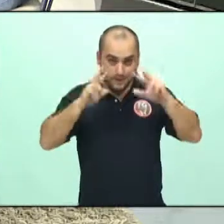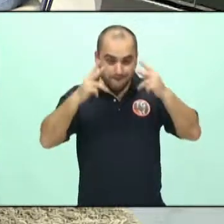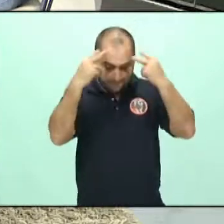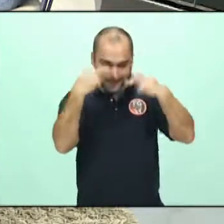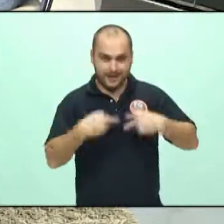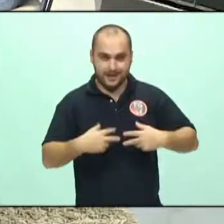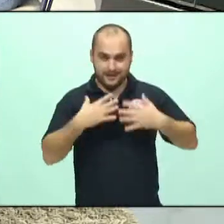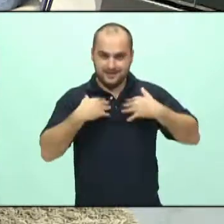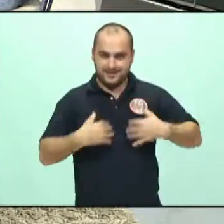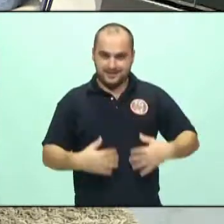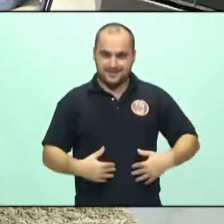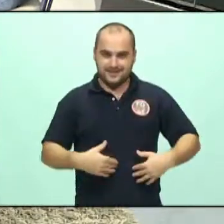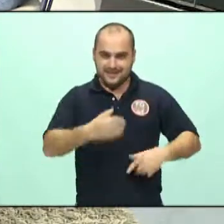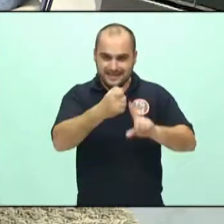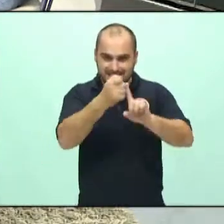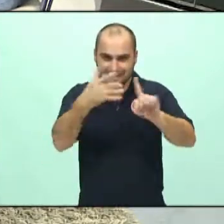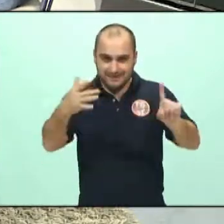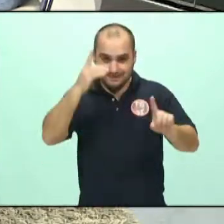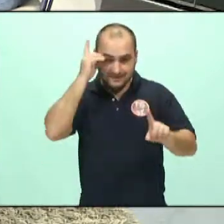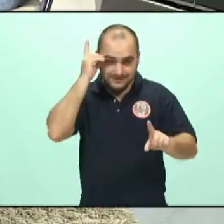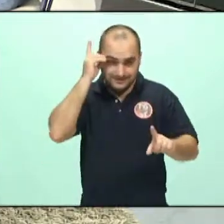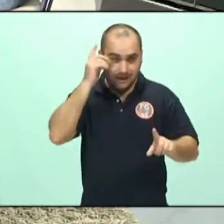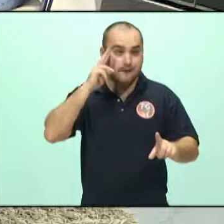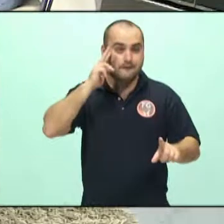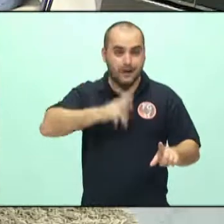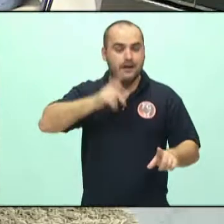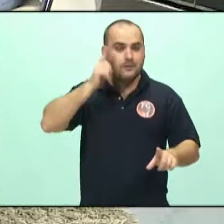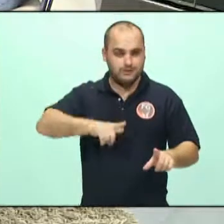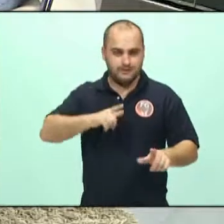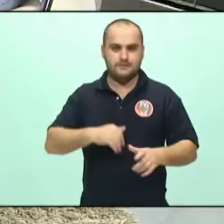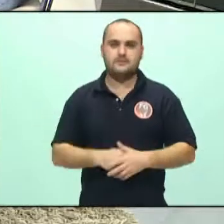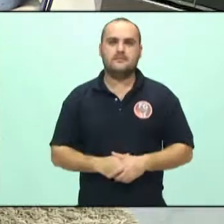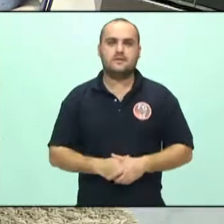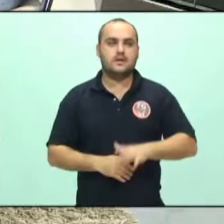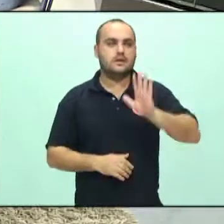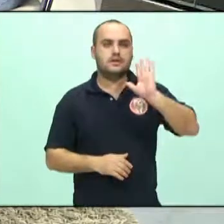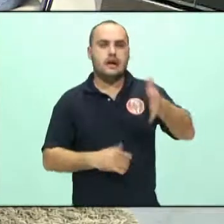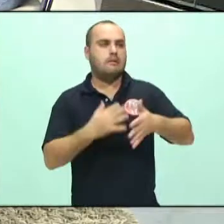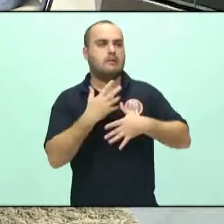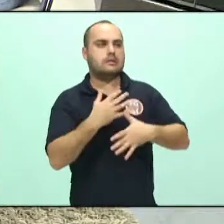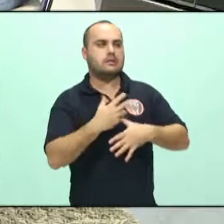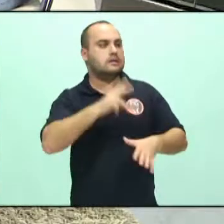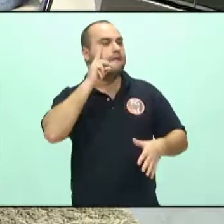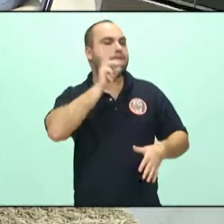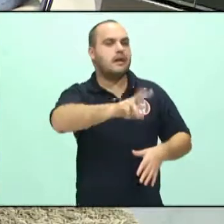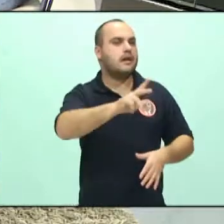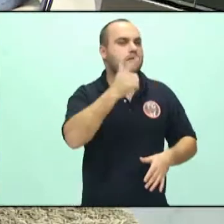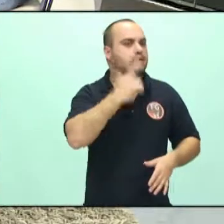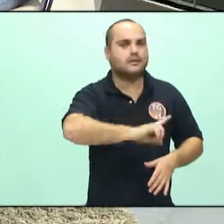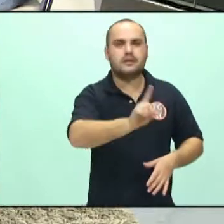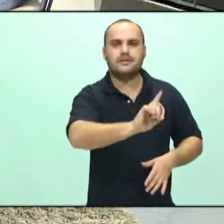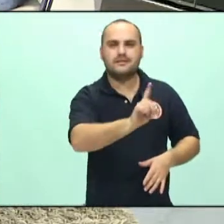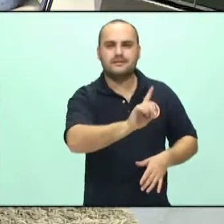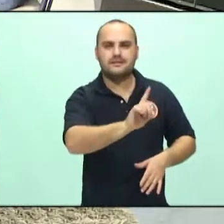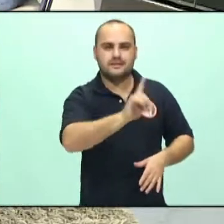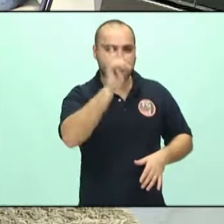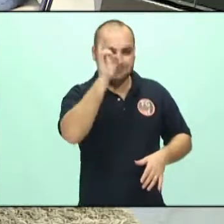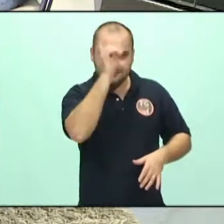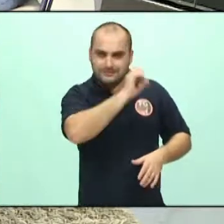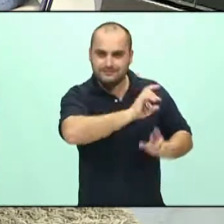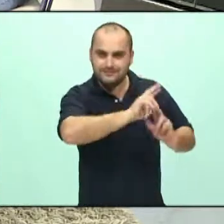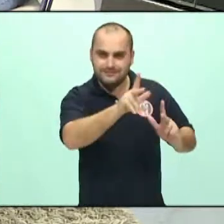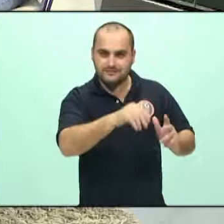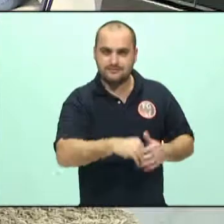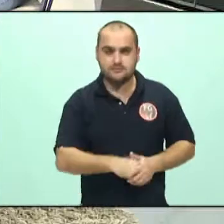consegue ver fisicamente. Né? Você detecta. O autista não. Não. É totalmente diferente. E aí tem os vários